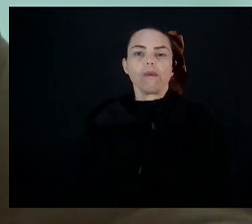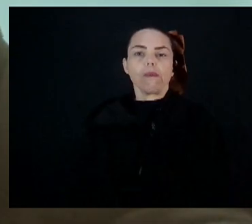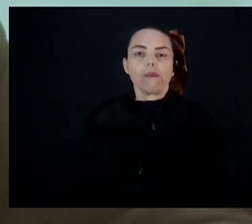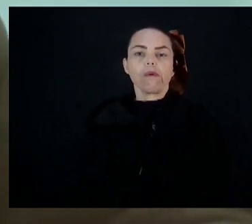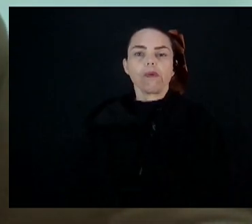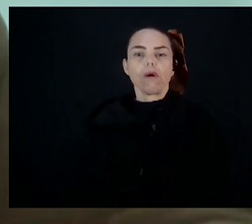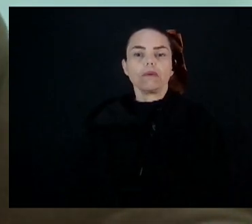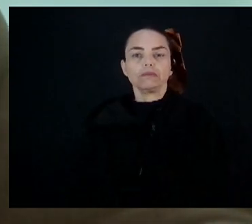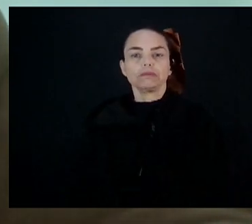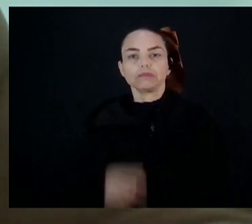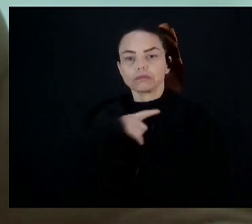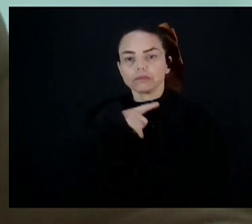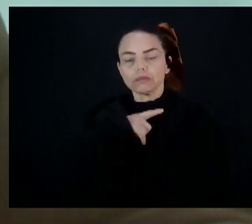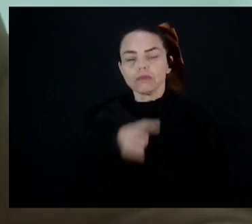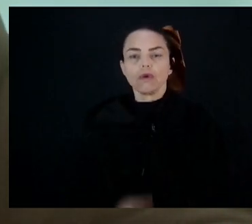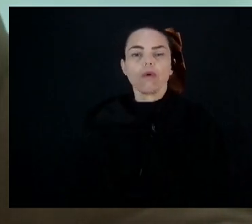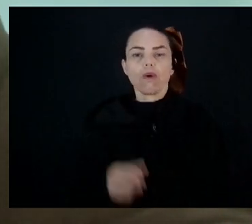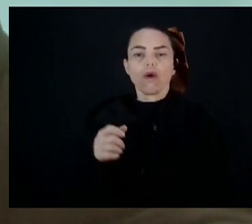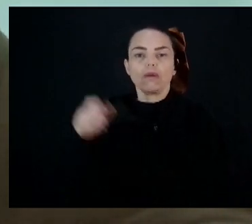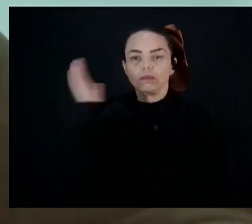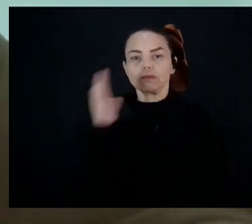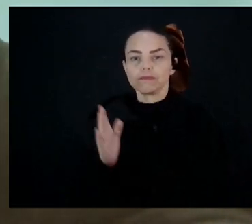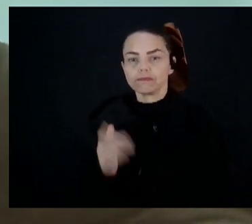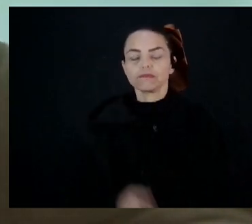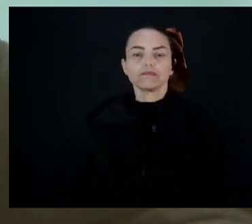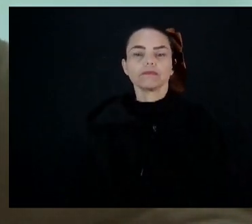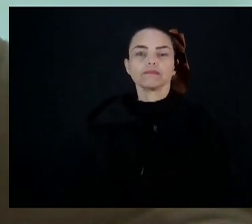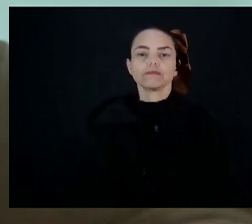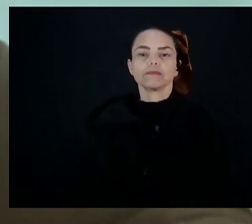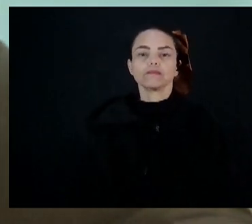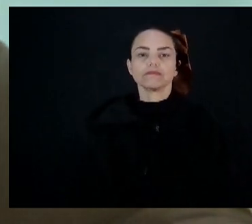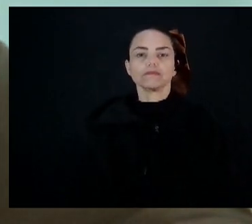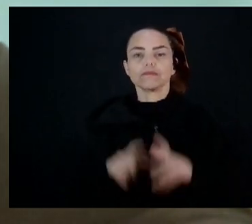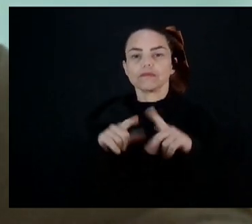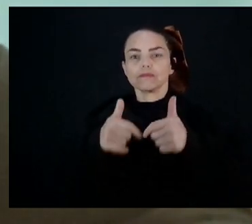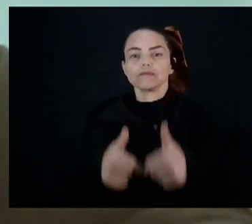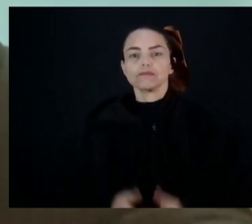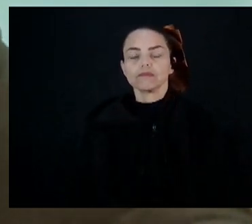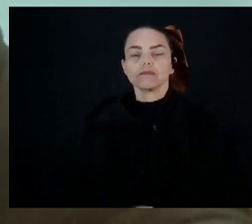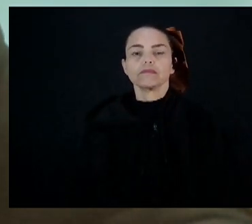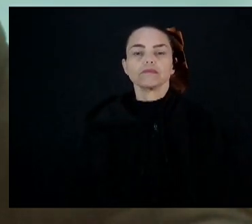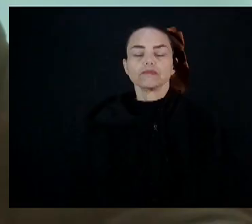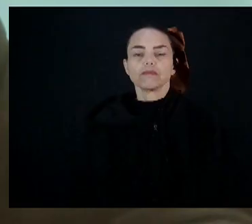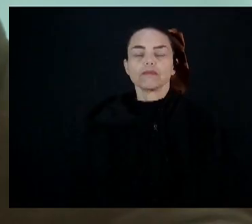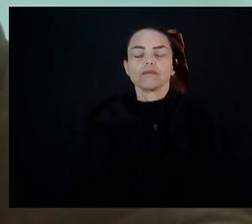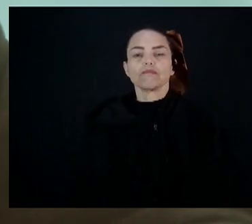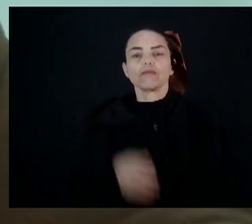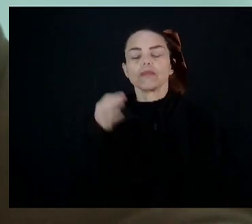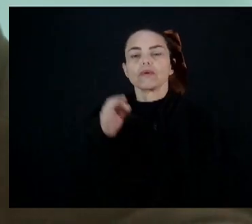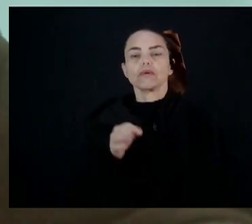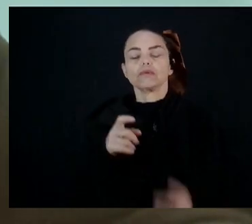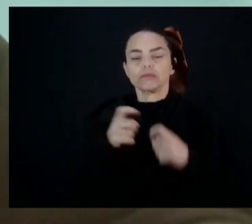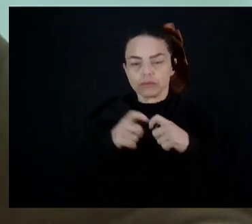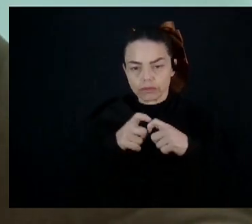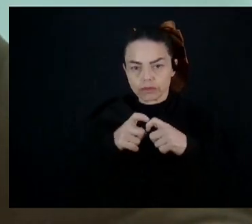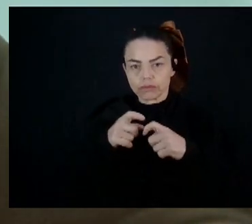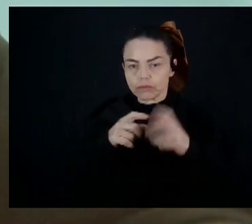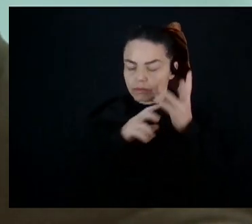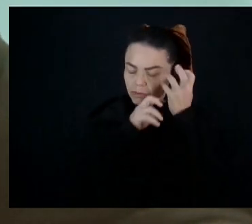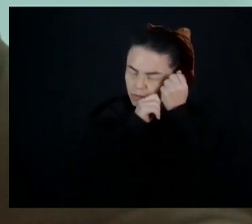no Brasil uma área de atuação que a gente chama de atuação em medicina do sono. É praticamente